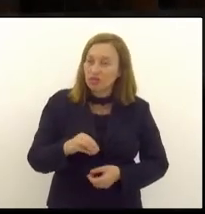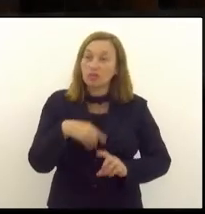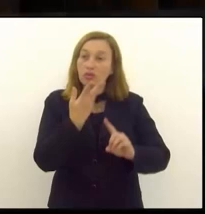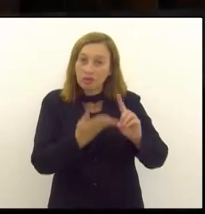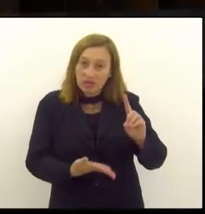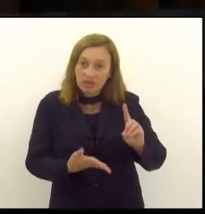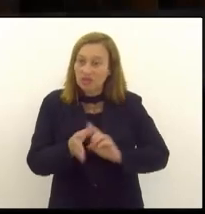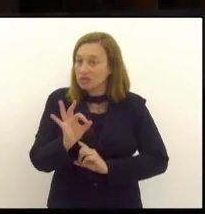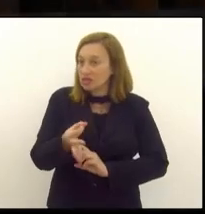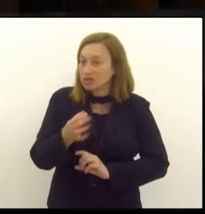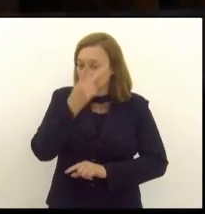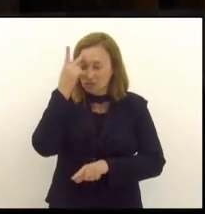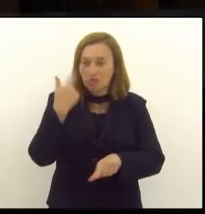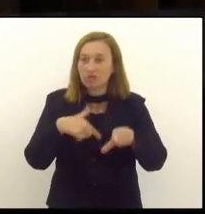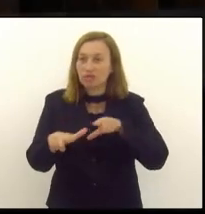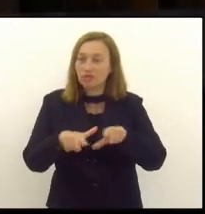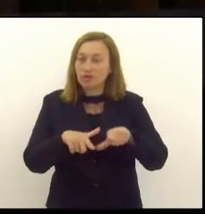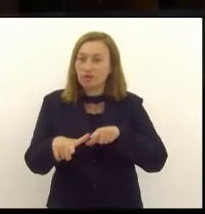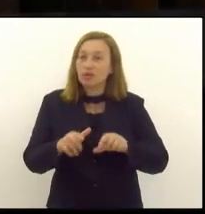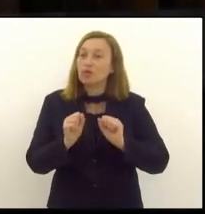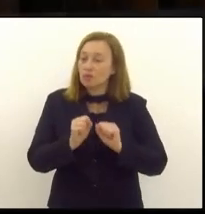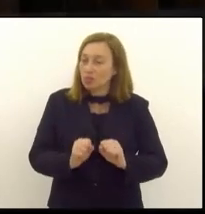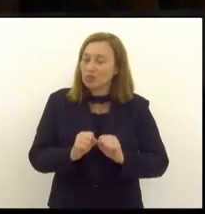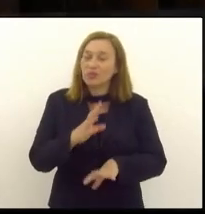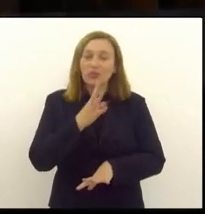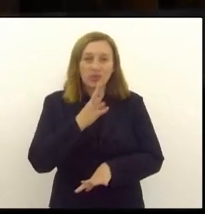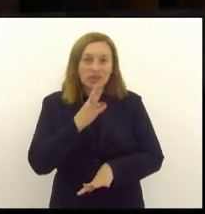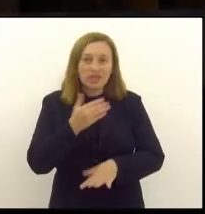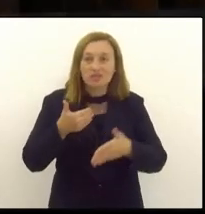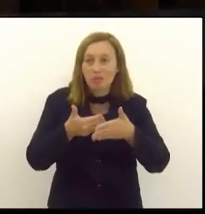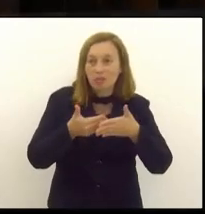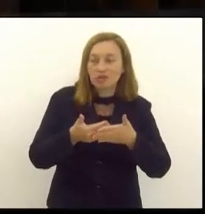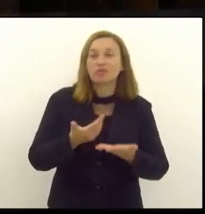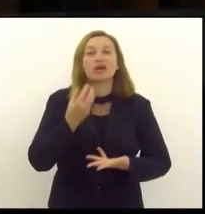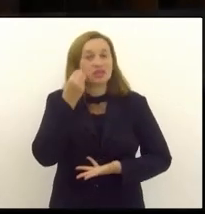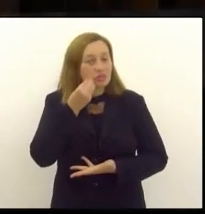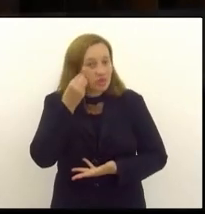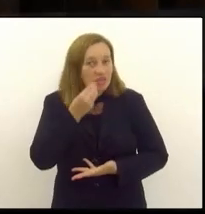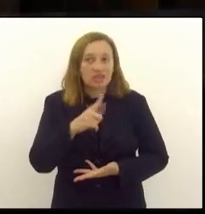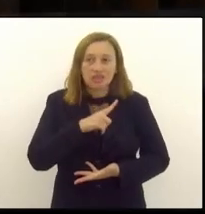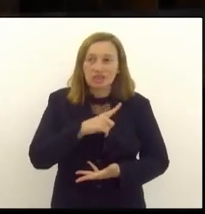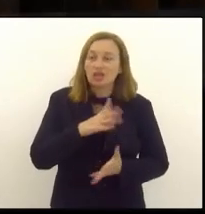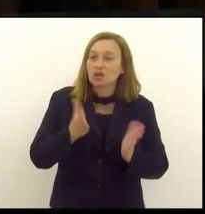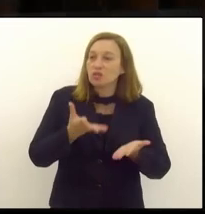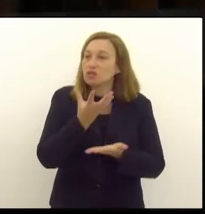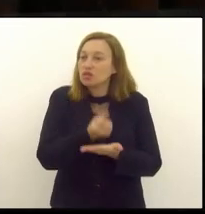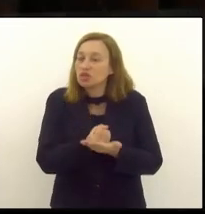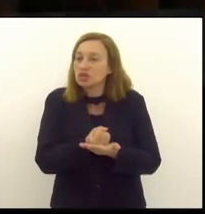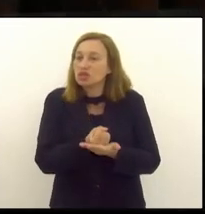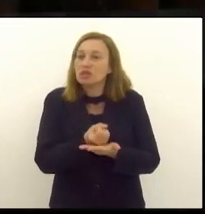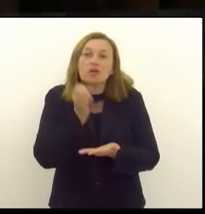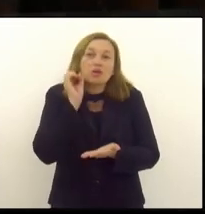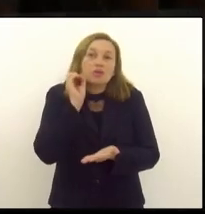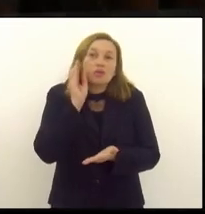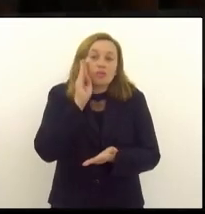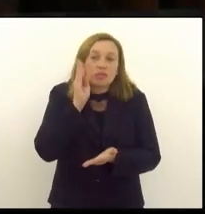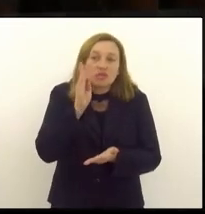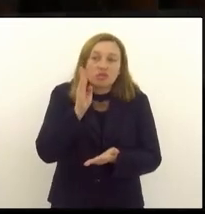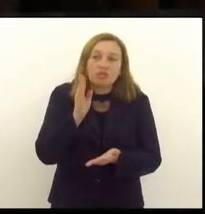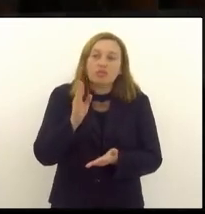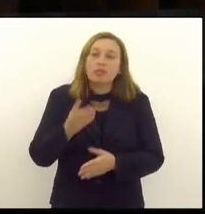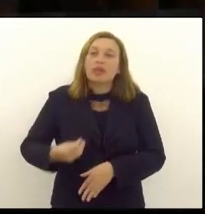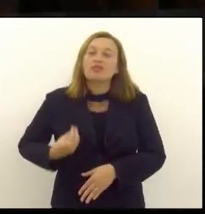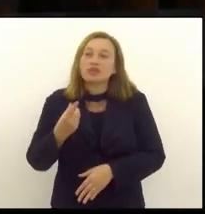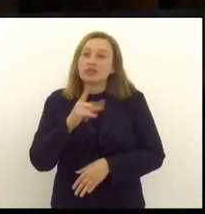homenageia, de fato, esses trabalhadores que eu pude conhecer e me aproximar muito nesse período, e que hoje eu registro, especialmente pela presença